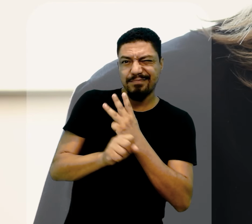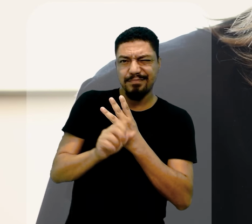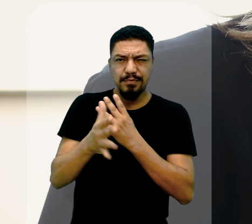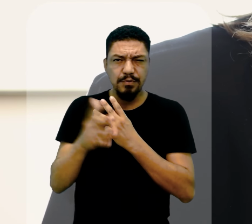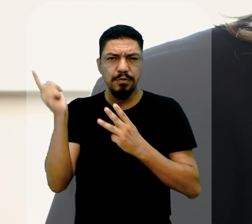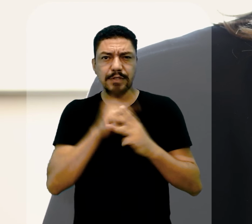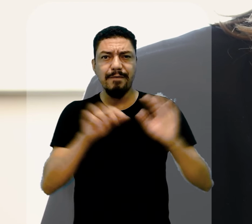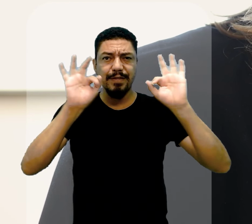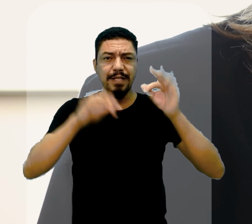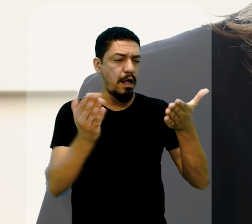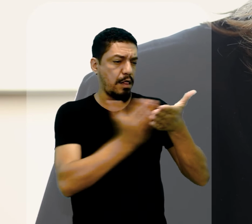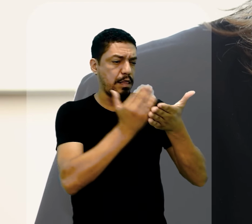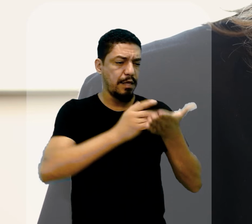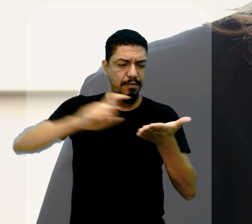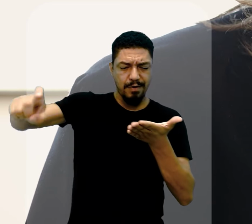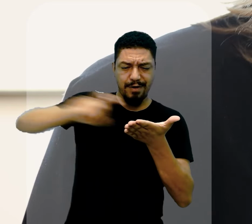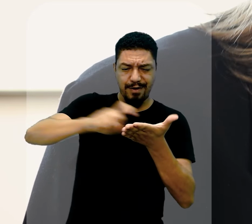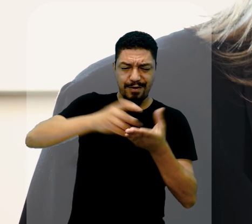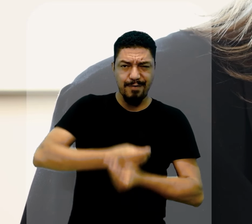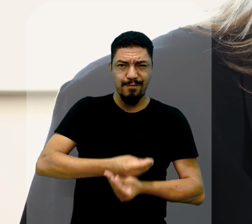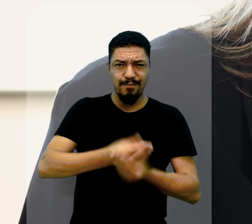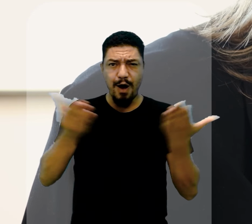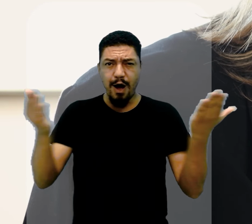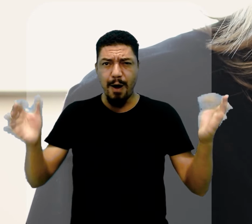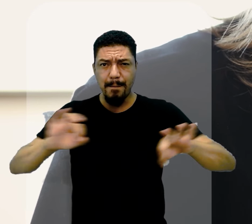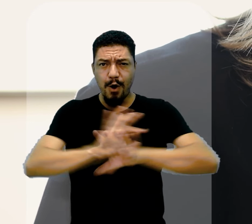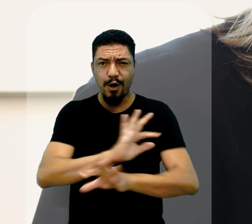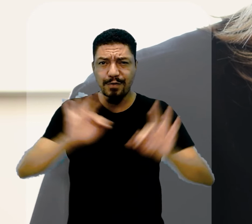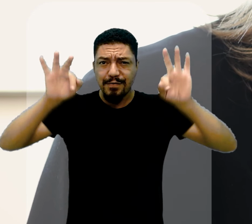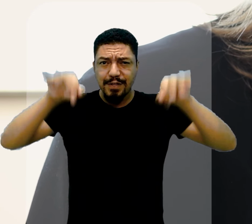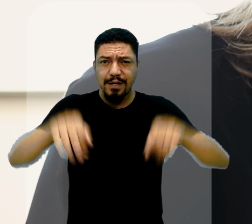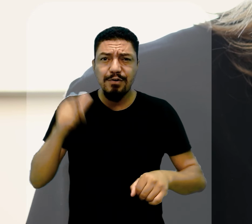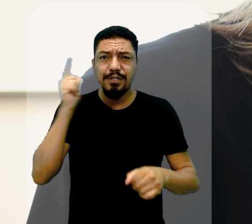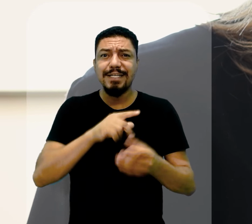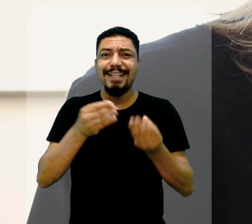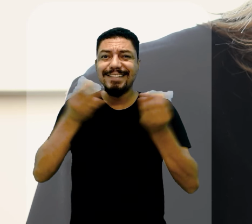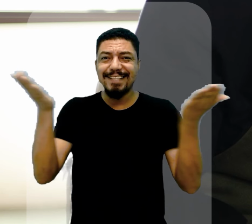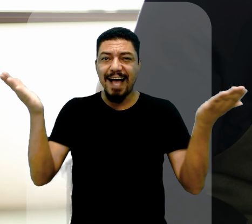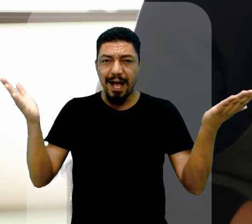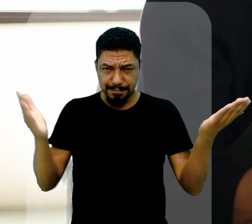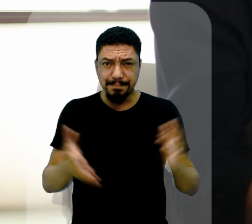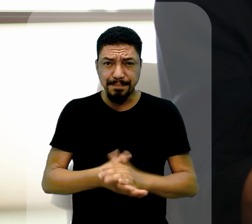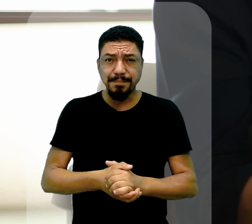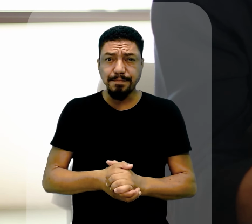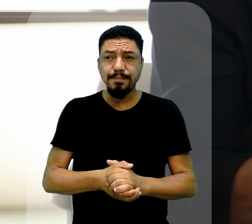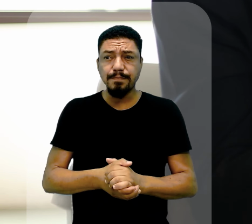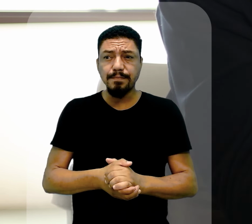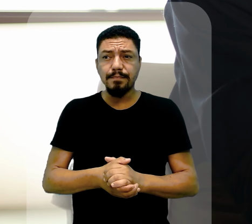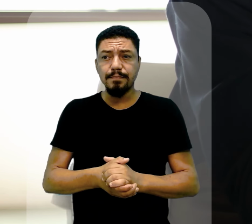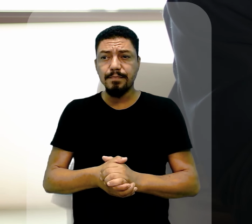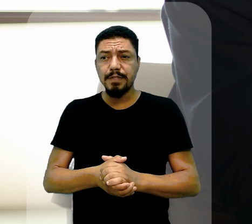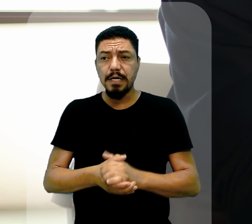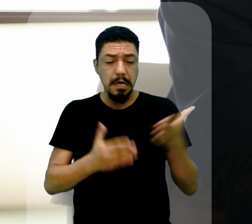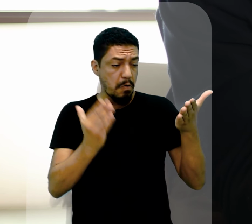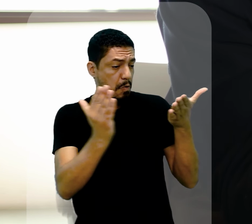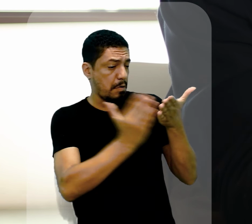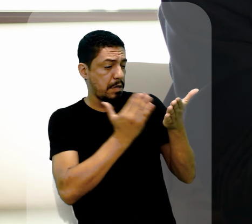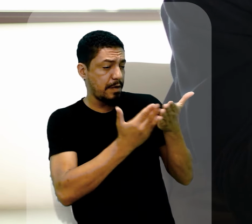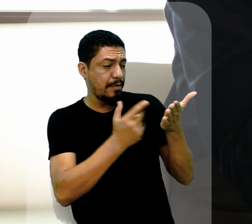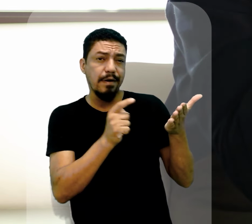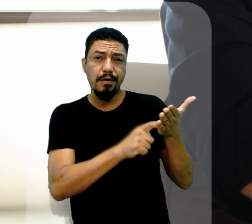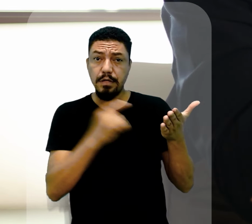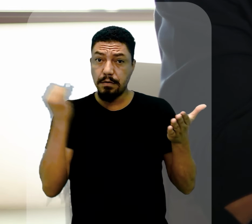realmente saísse da gráfica, pronto, ou para ser lançado. Para mim, no livro, ele era importante ser